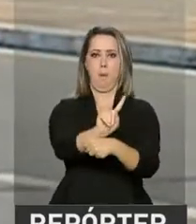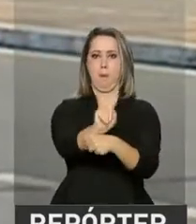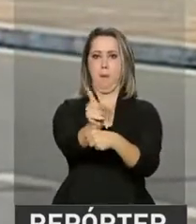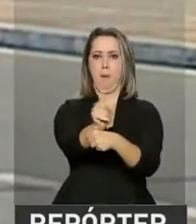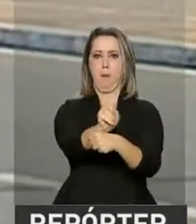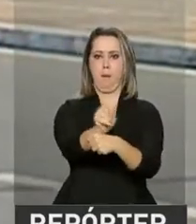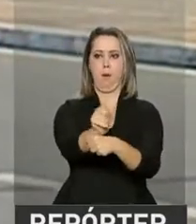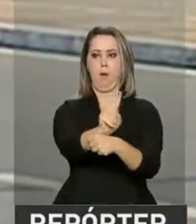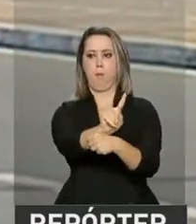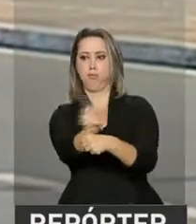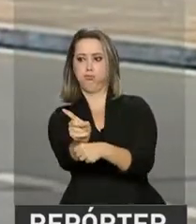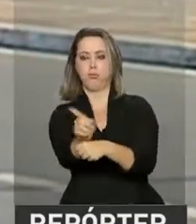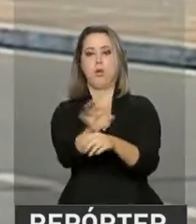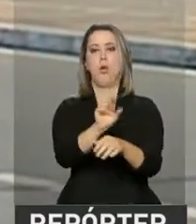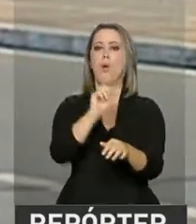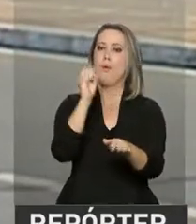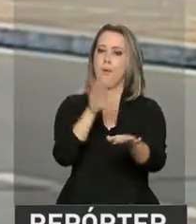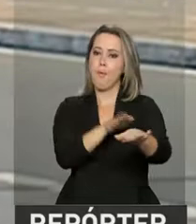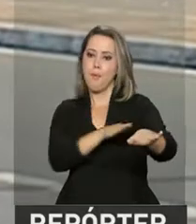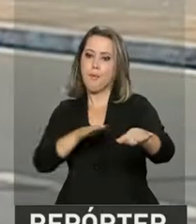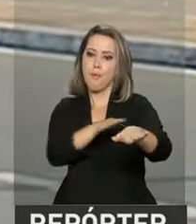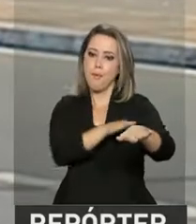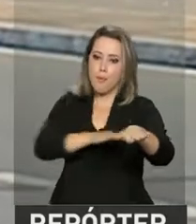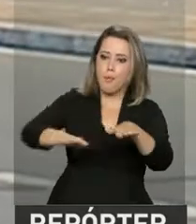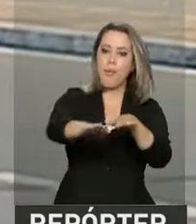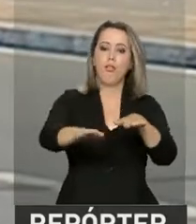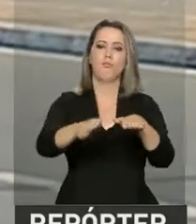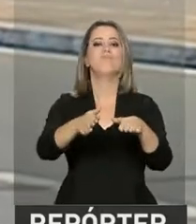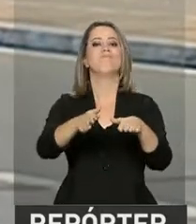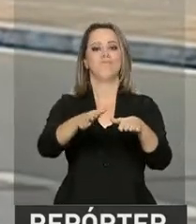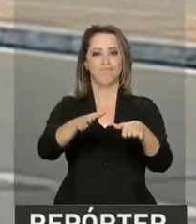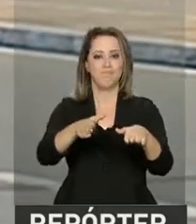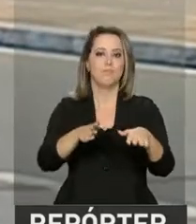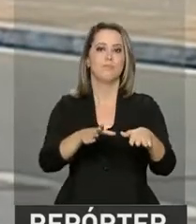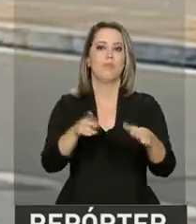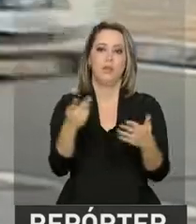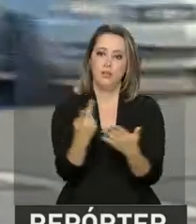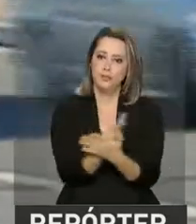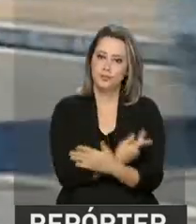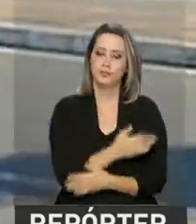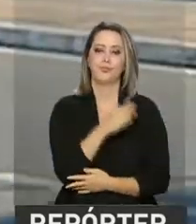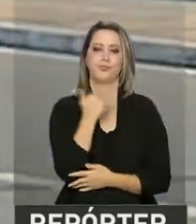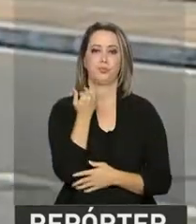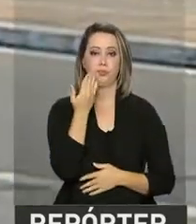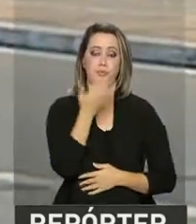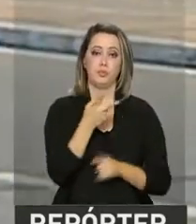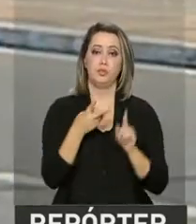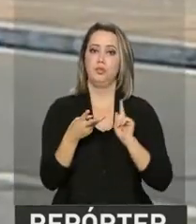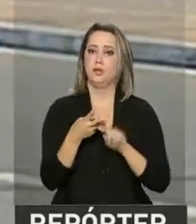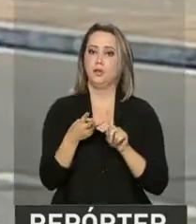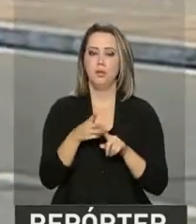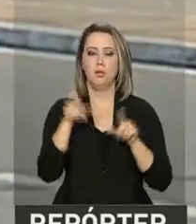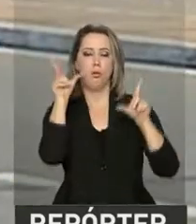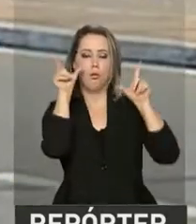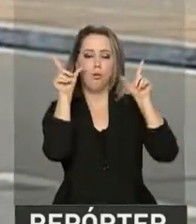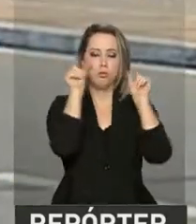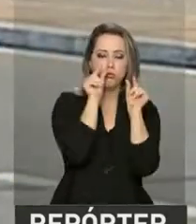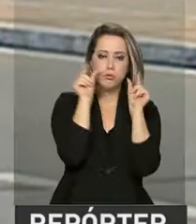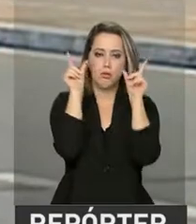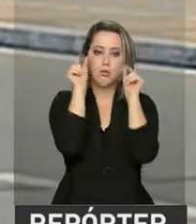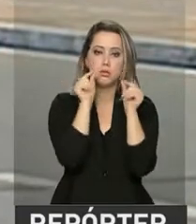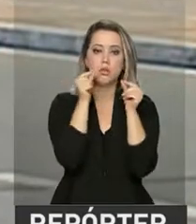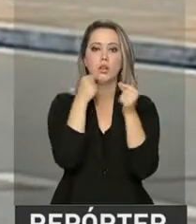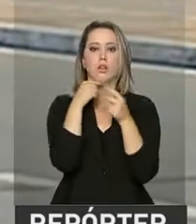a ultrapassagem indevida como principais causas de acidentes em rodovias federais. Mas temos também sono, falta de